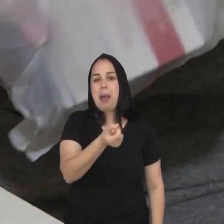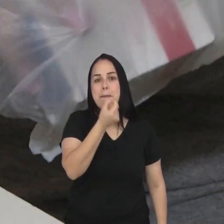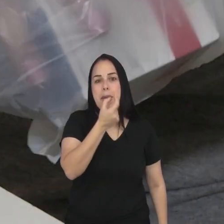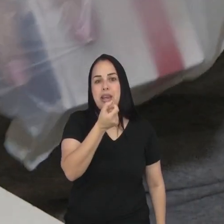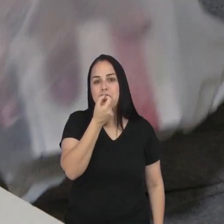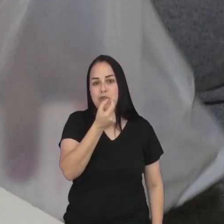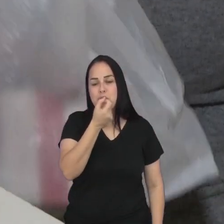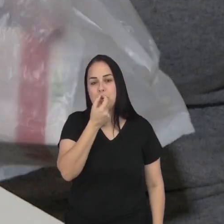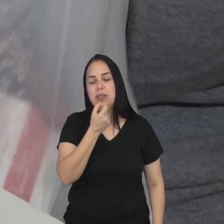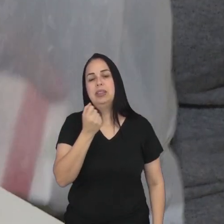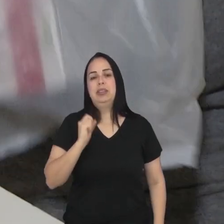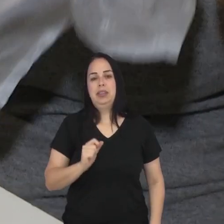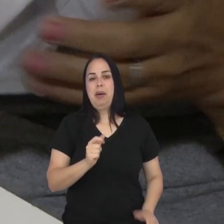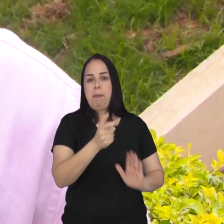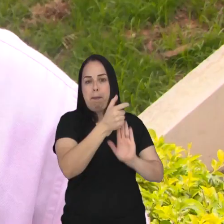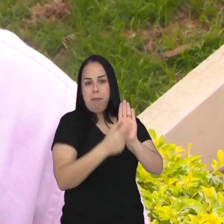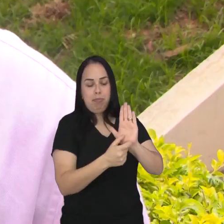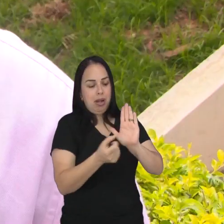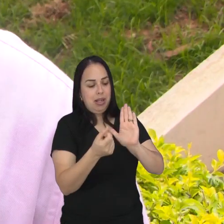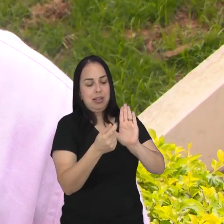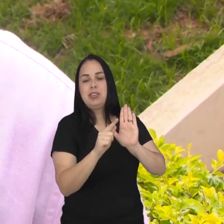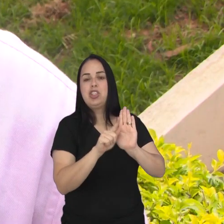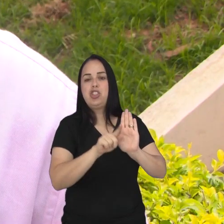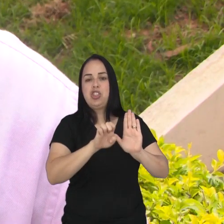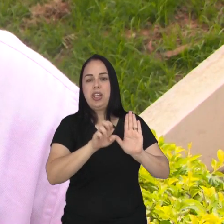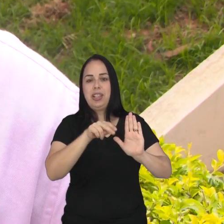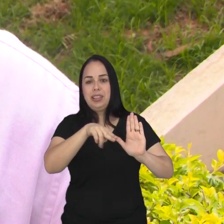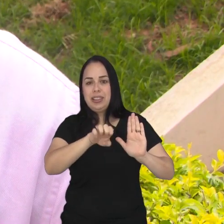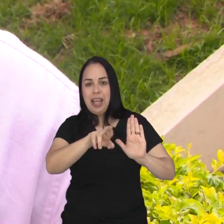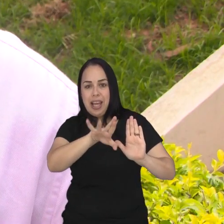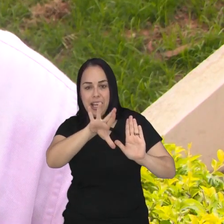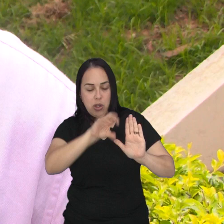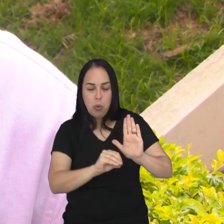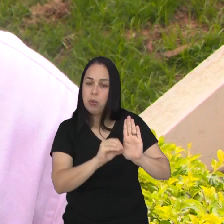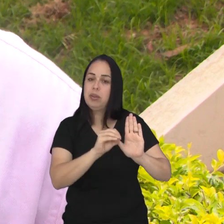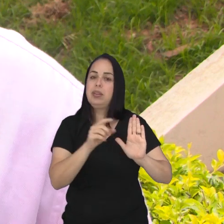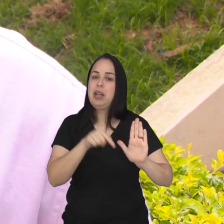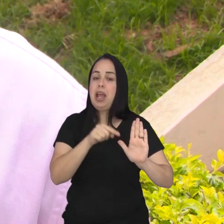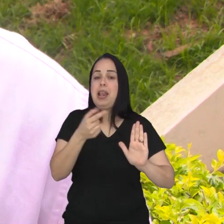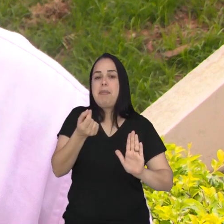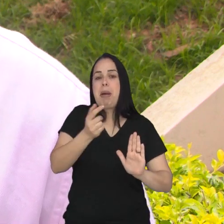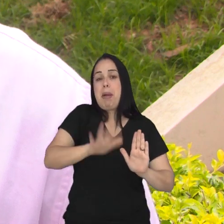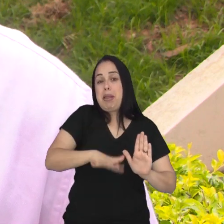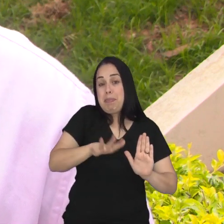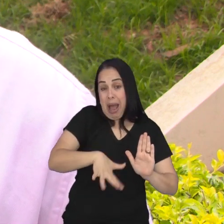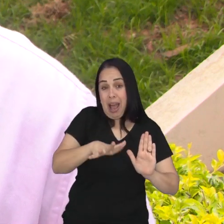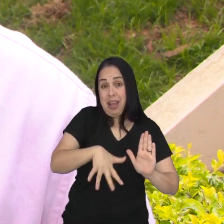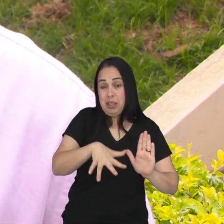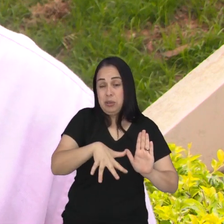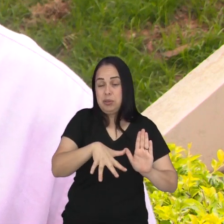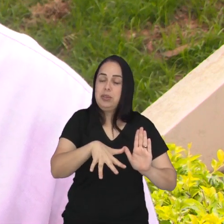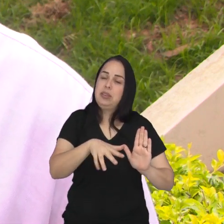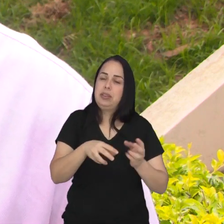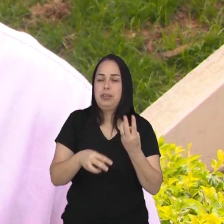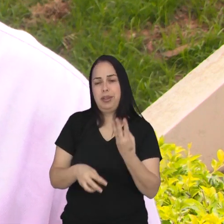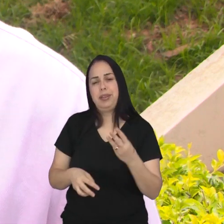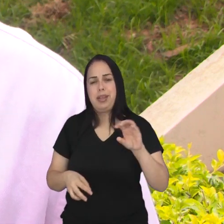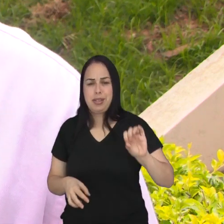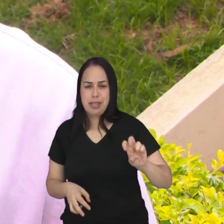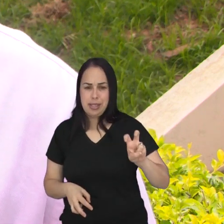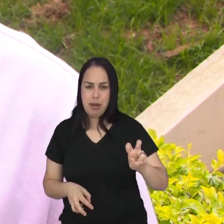aos medicamentos genéricos. O medicamento genérico realmente tem um preço bem acessível, ele é entre